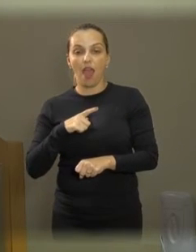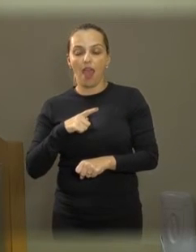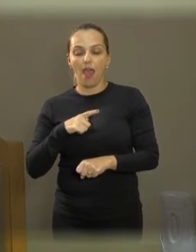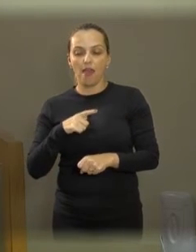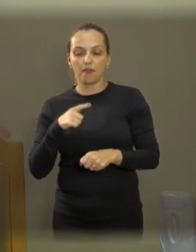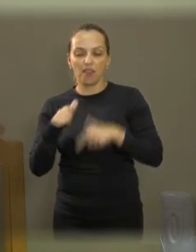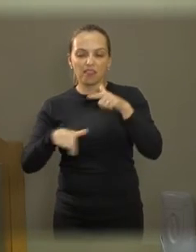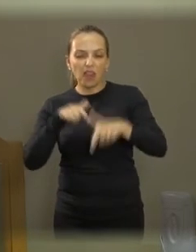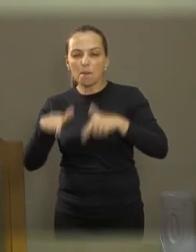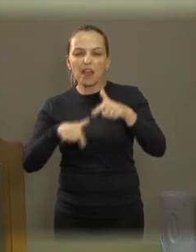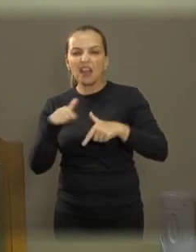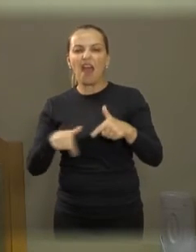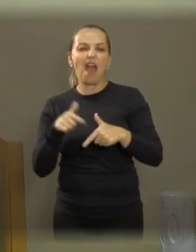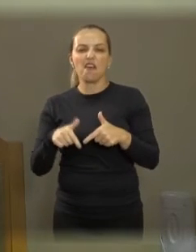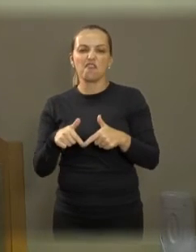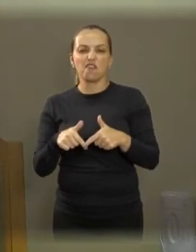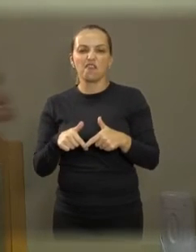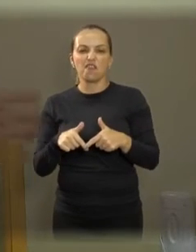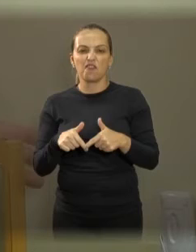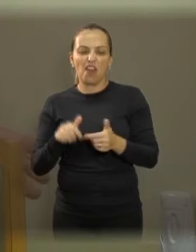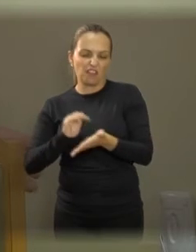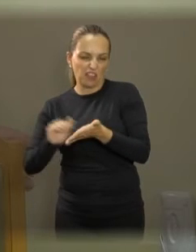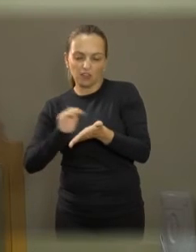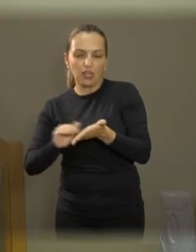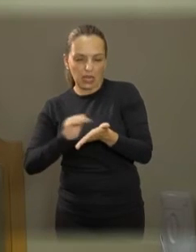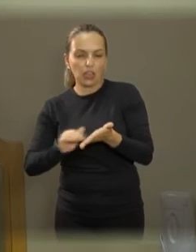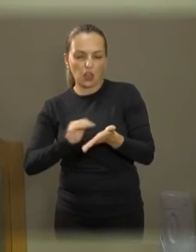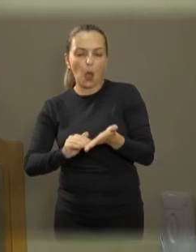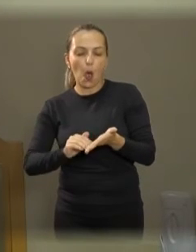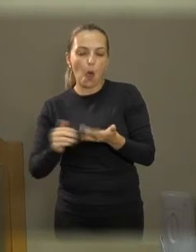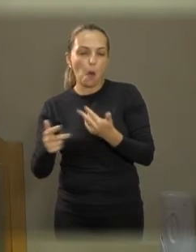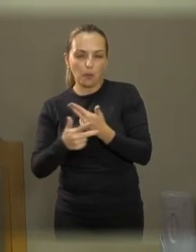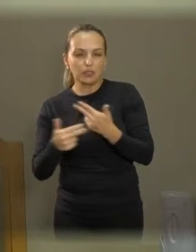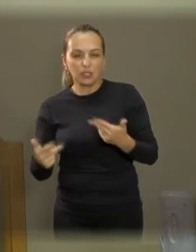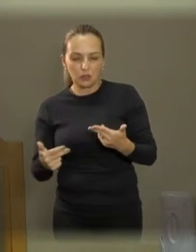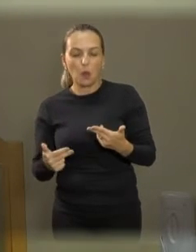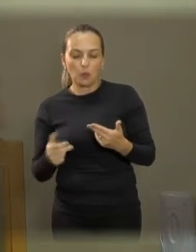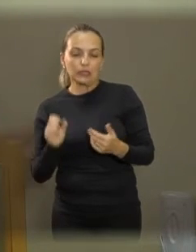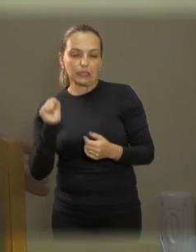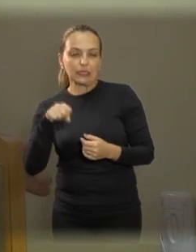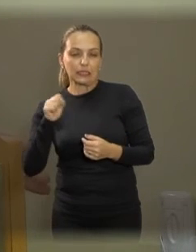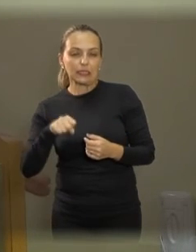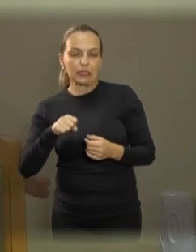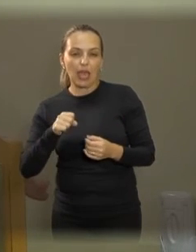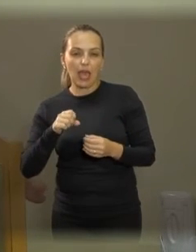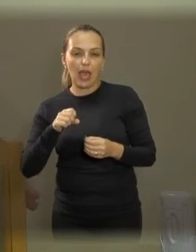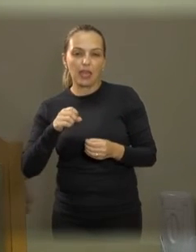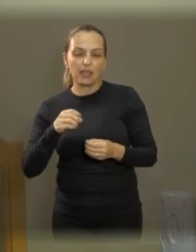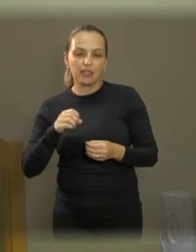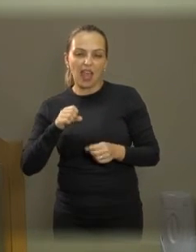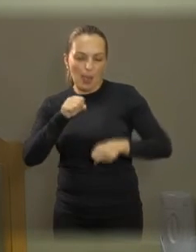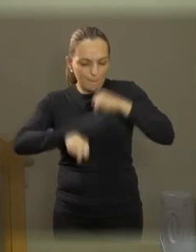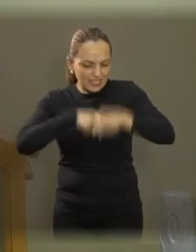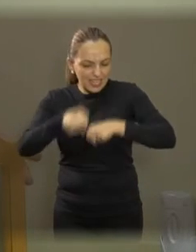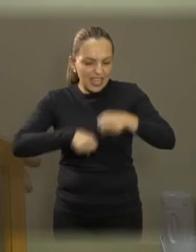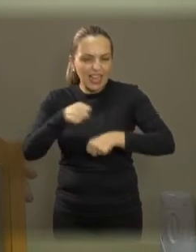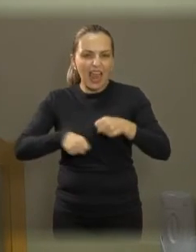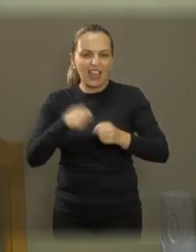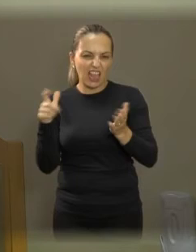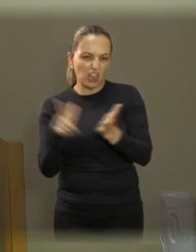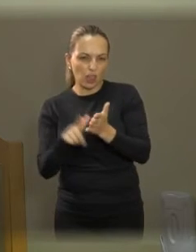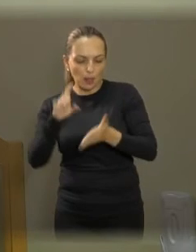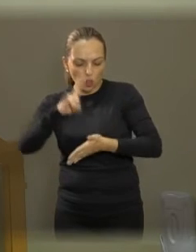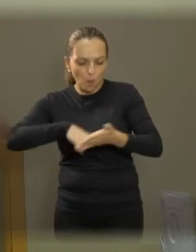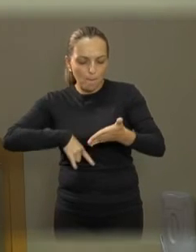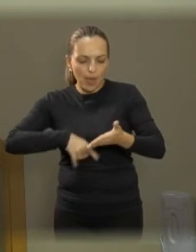Hoje a gente fala isso, o pessoal vê office boy, sim, bicicletinha, fazendo entrega. Né? É um outro